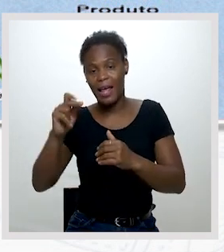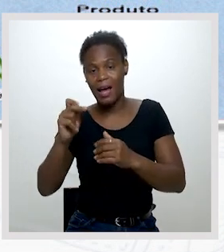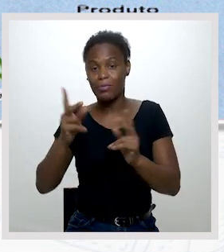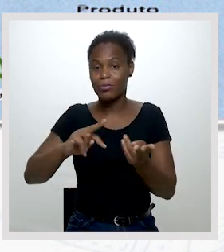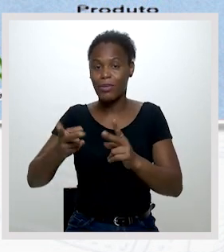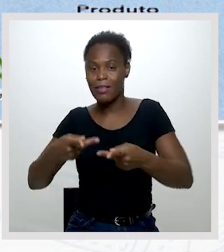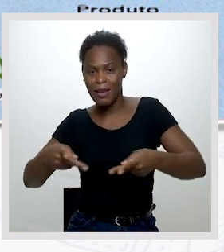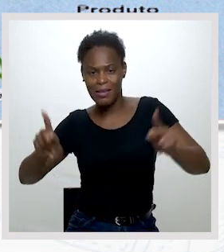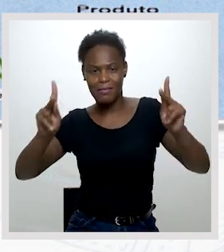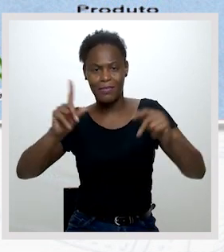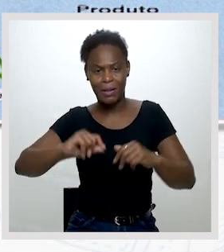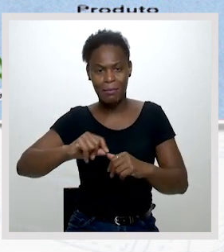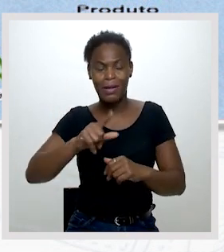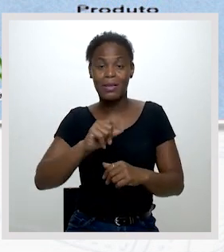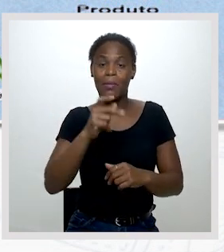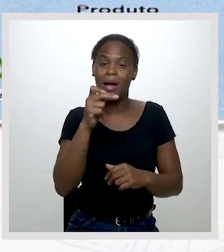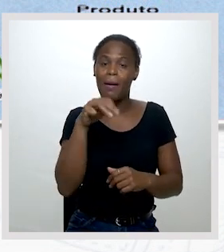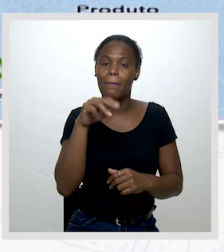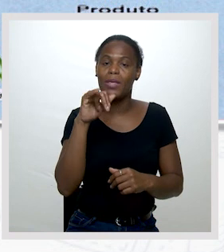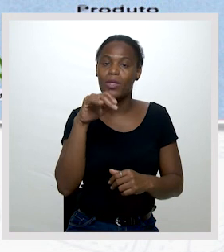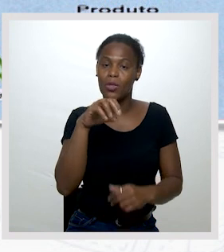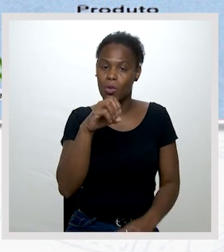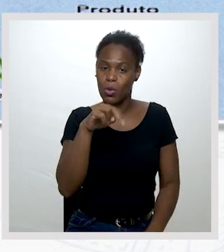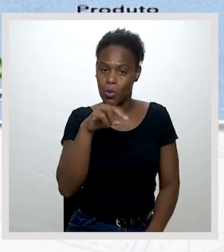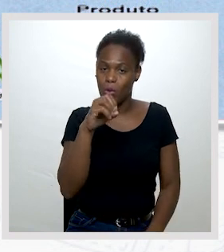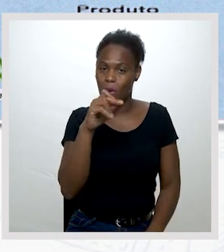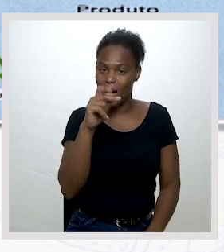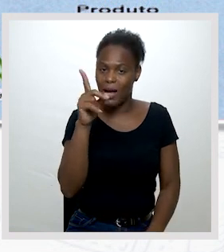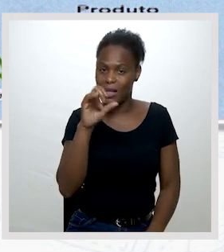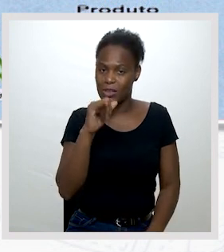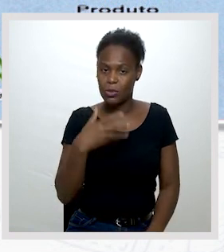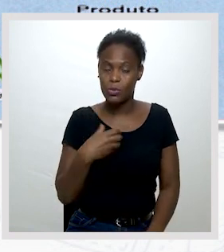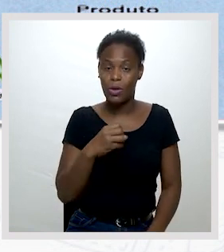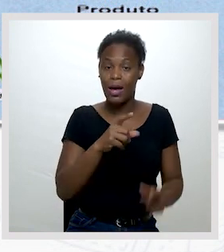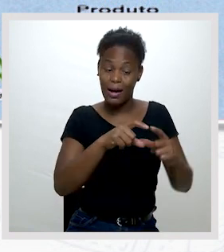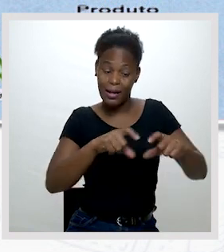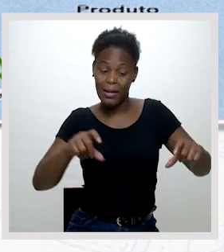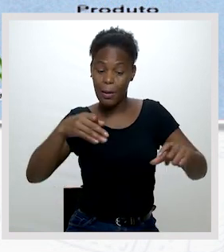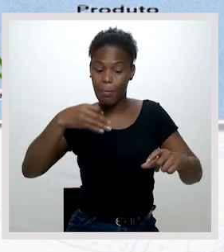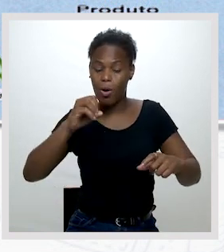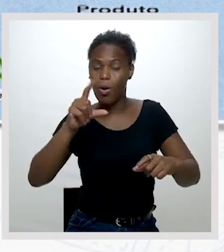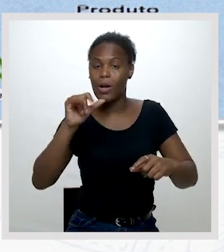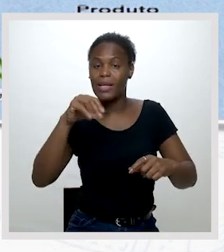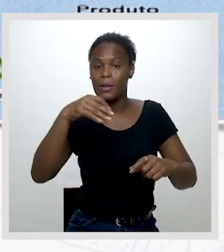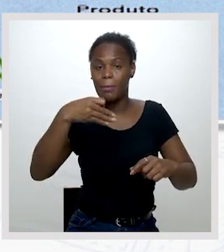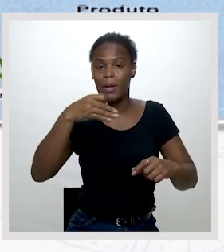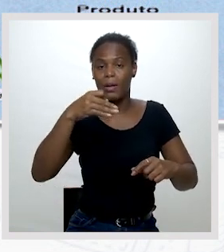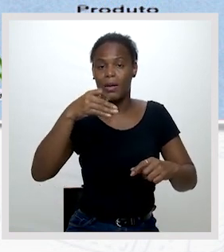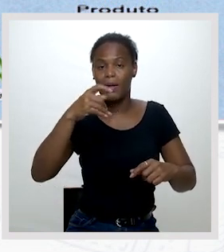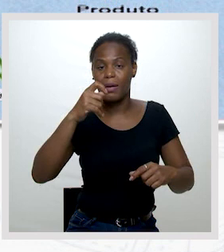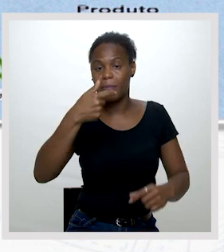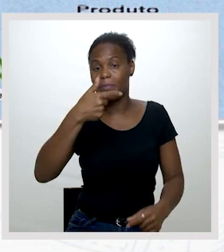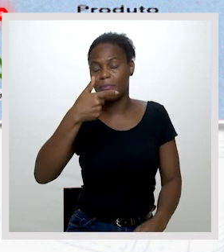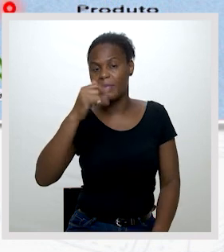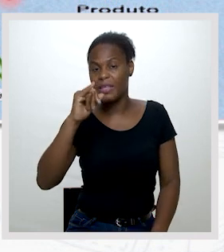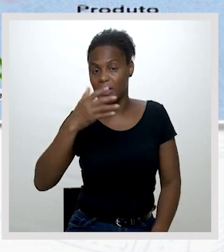dos RNAs de transferências e dos aminoácidos, ou seja, a cadeia polipeptídica que ali se formou. E são essas